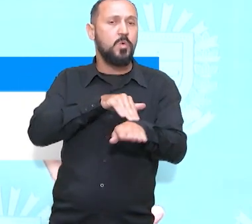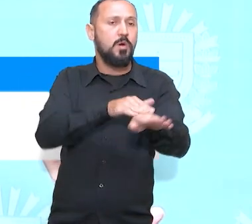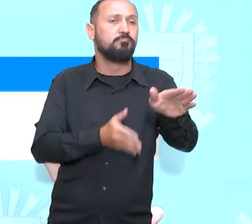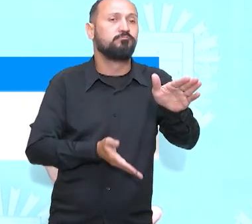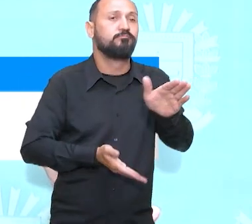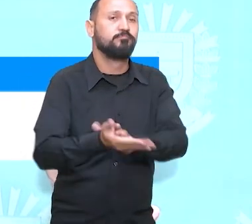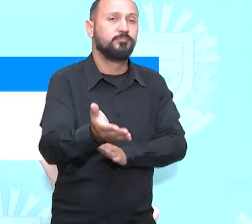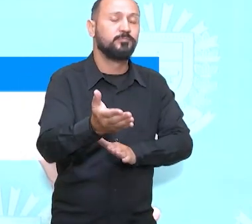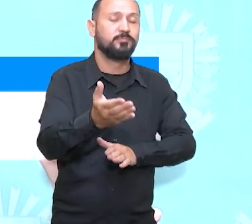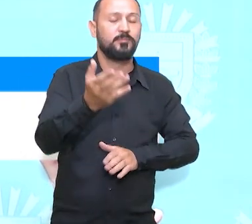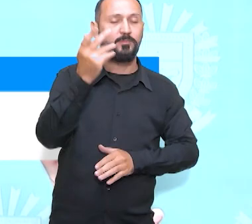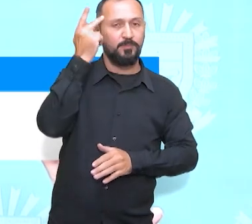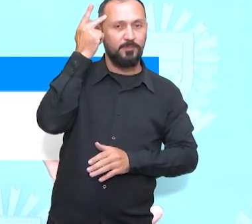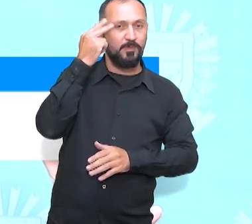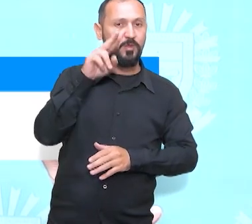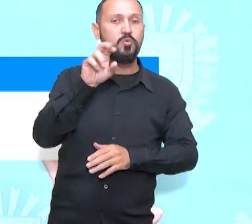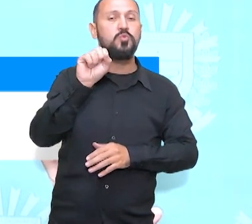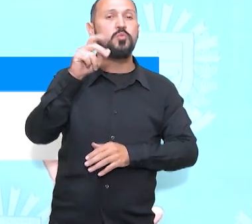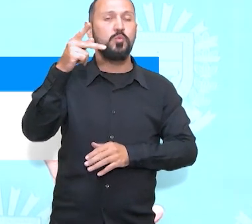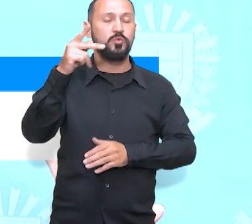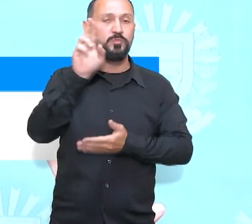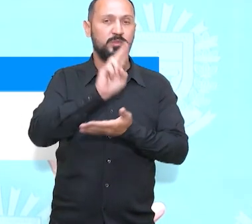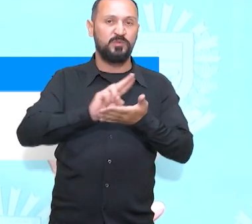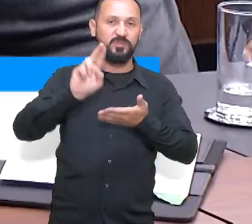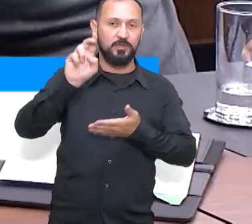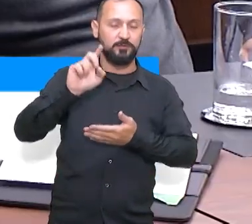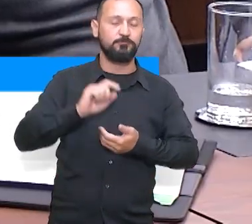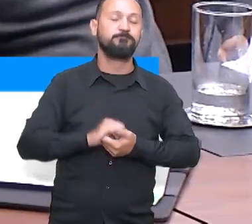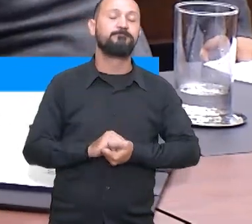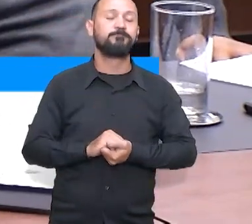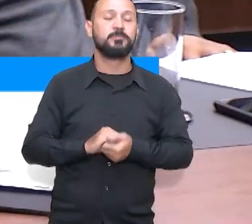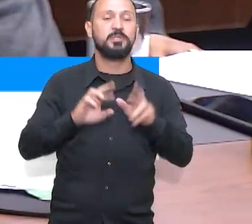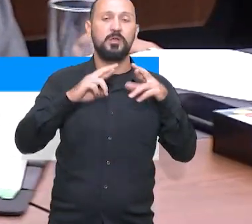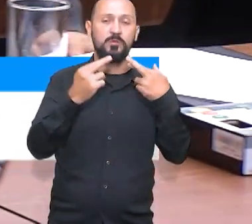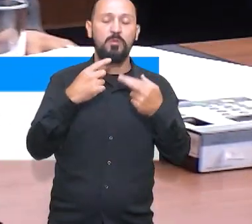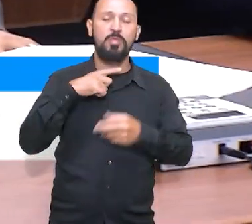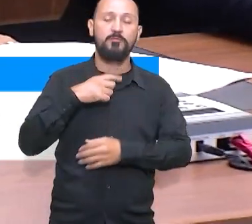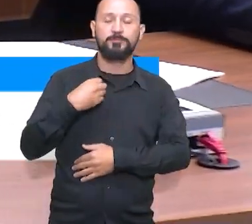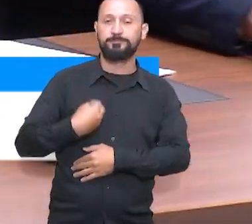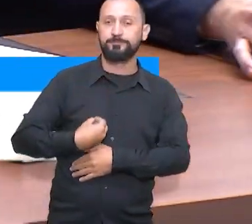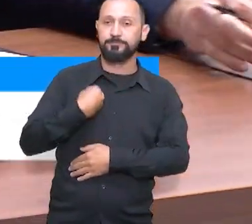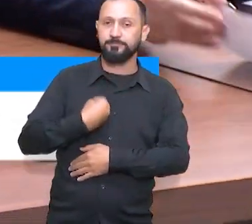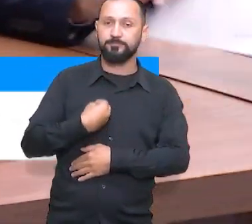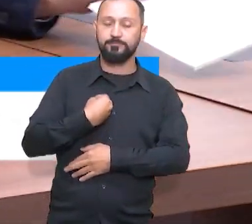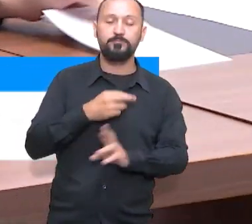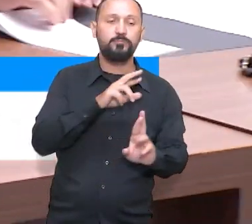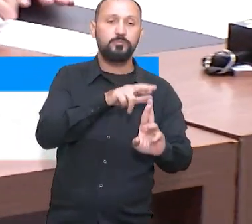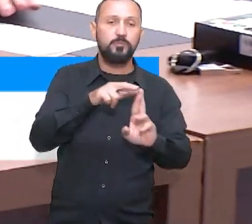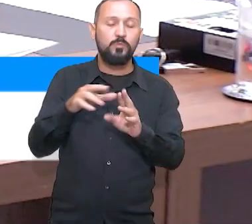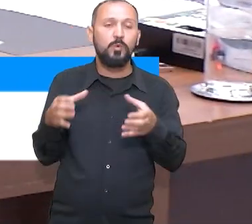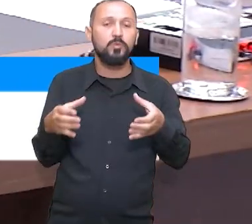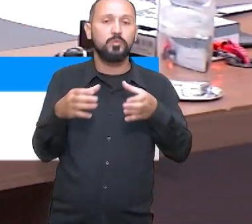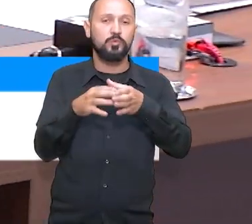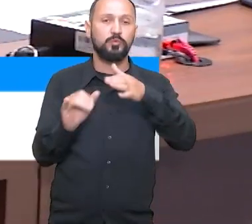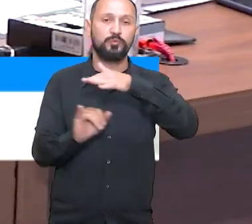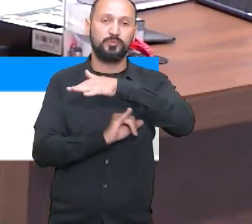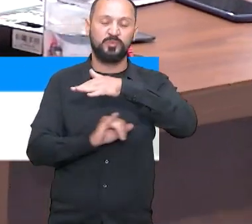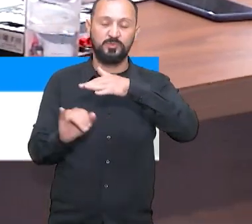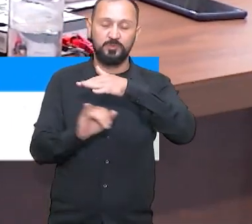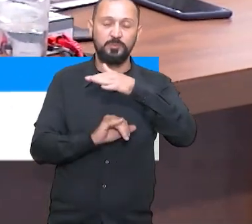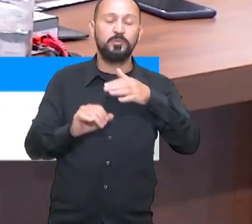medidores destino à USP Politécnica em São Paulo. A reunião contou com a participação de representantes de organizações